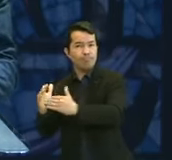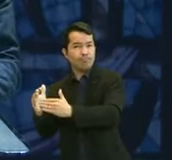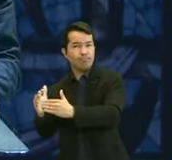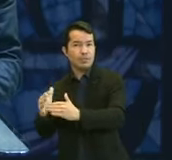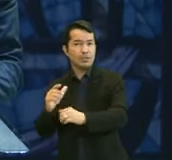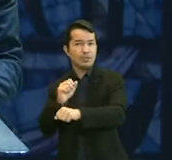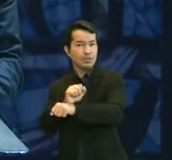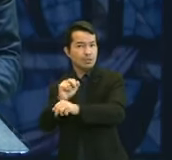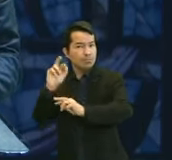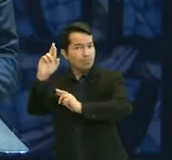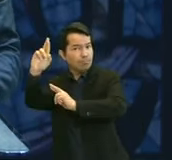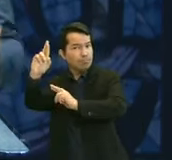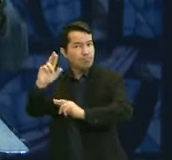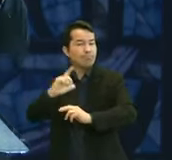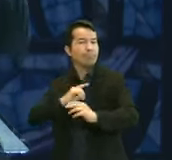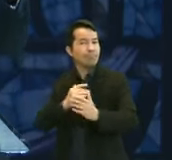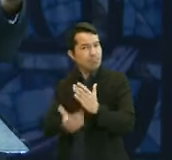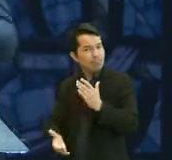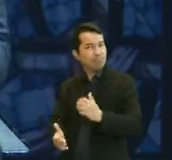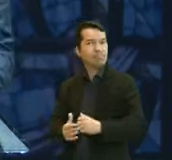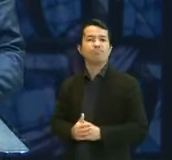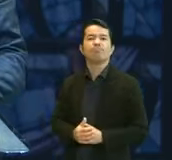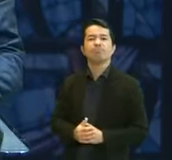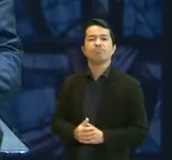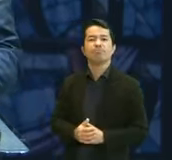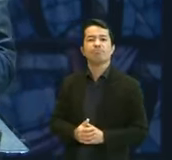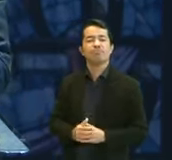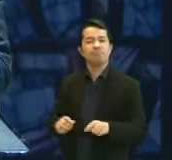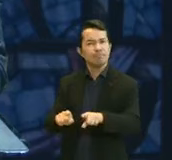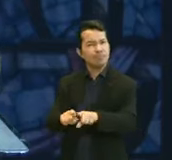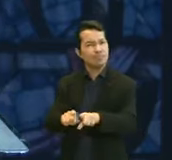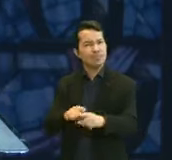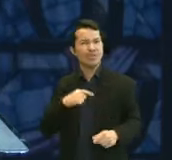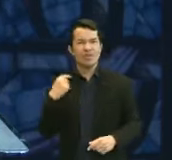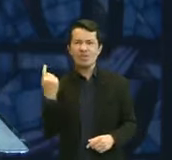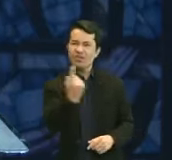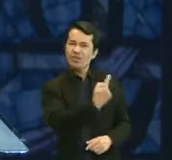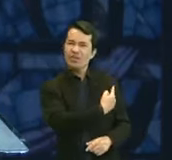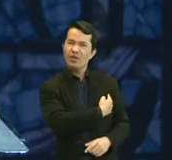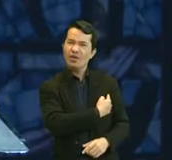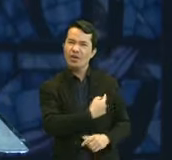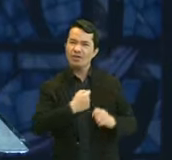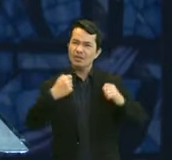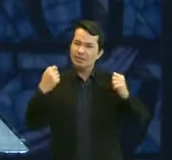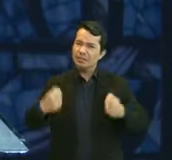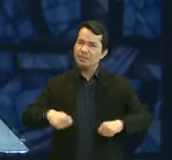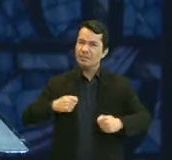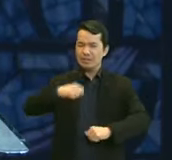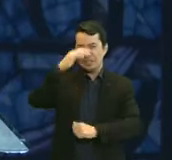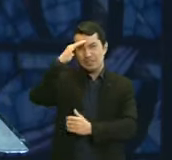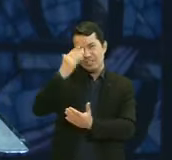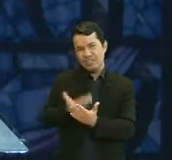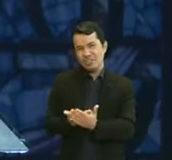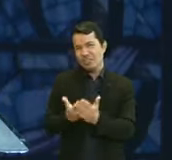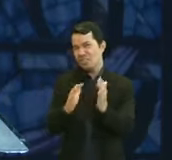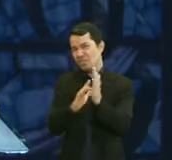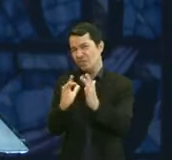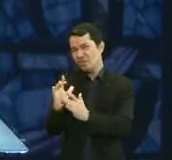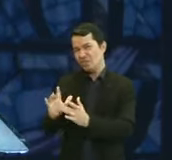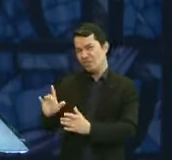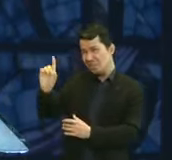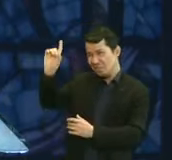Mas um ministro do Evangelho cheio de fé é alguém capaz de enxergar o que os outros não veem. É